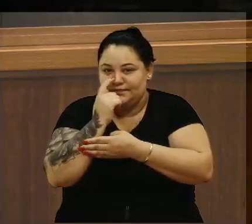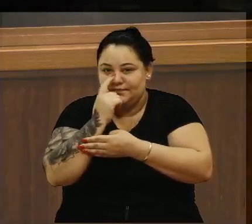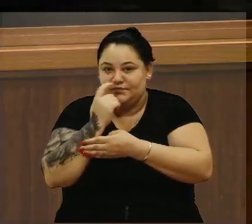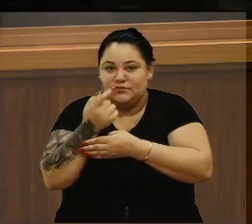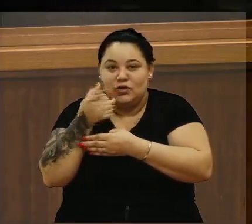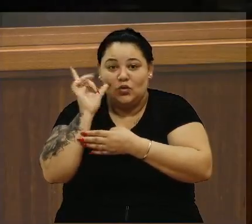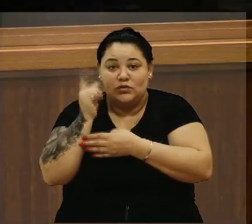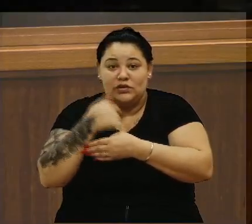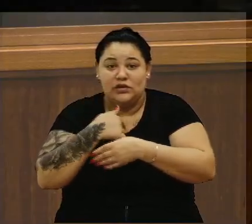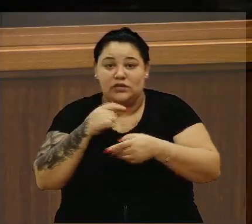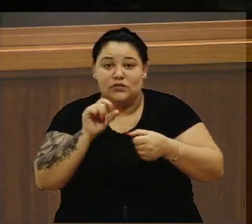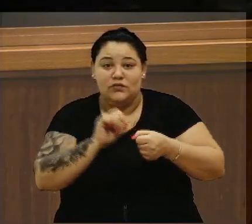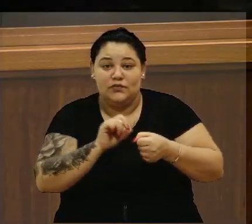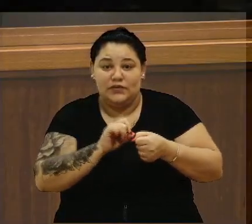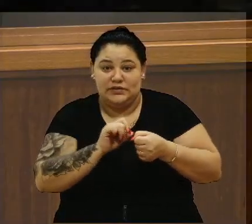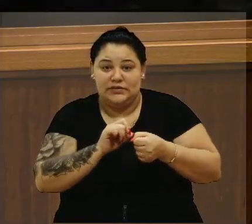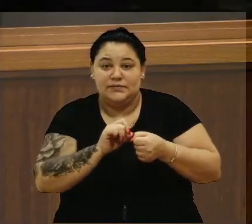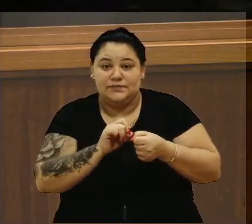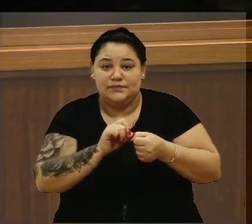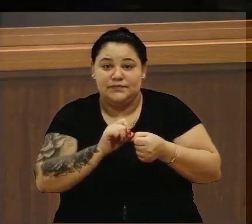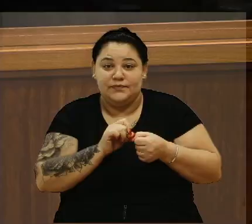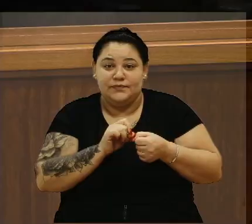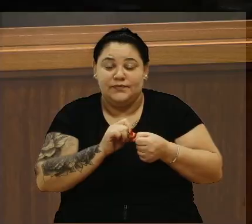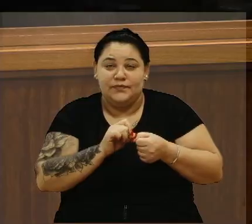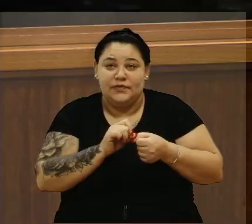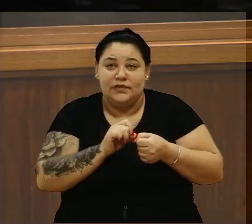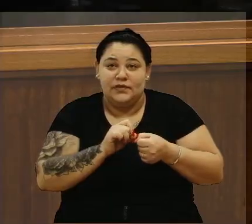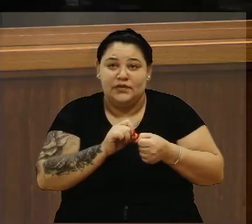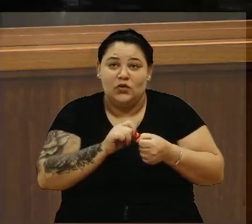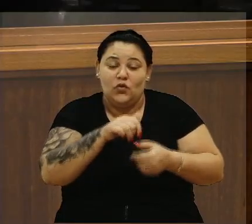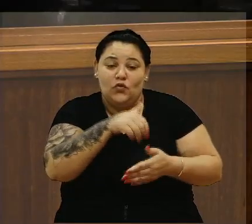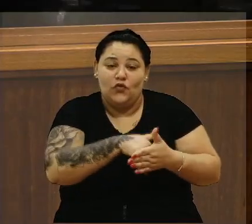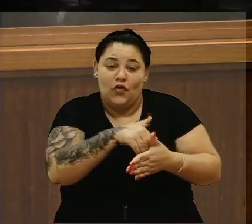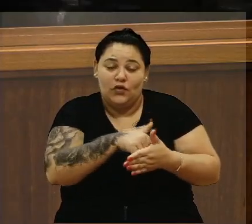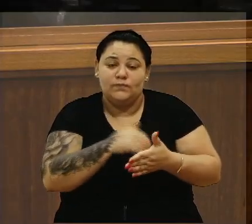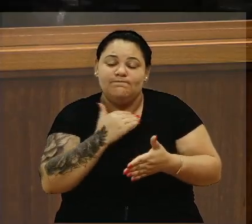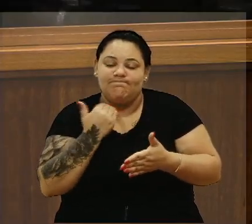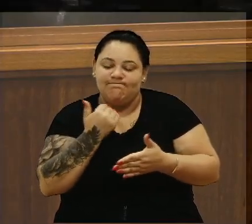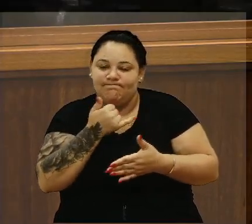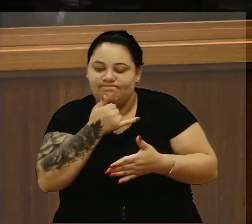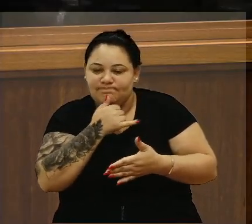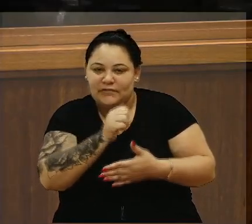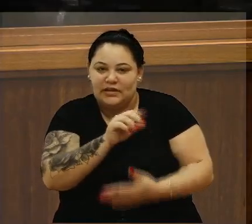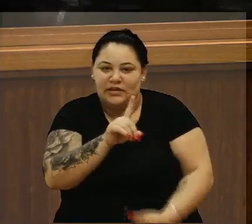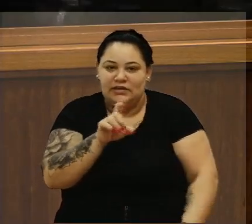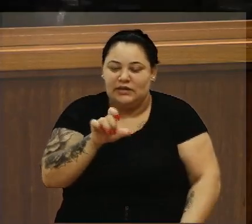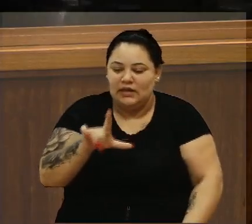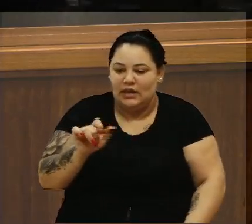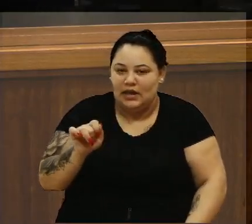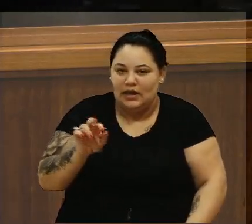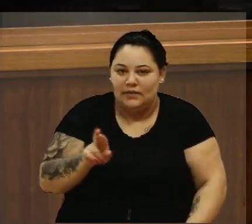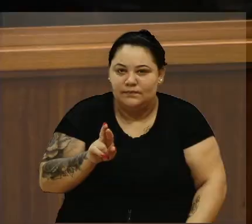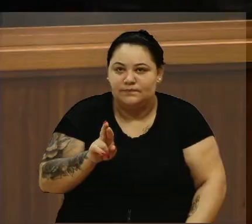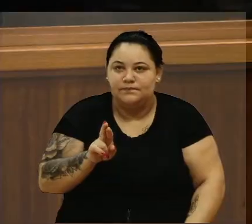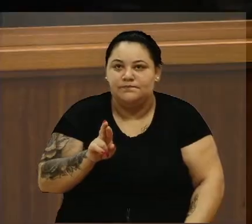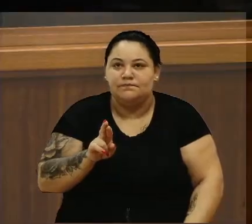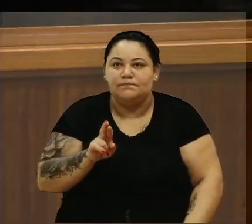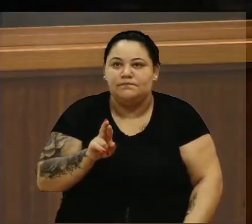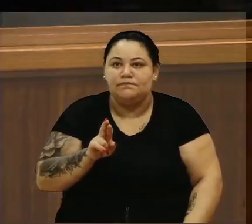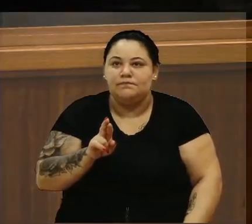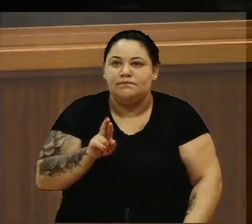fiz o voto de pesar para o Adelar, né, Claudiomiro Adelar de Moraes, uma